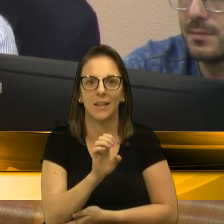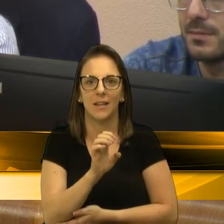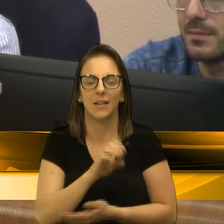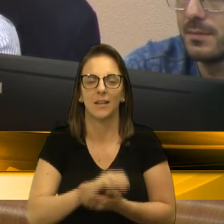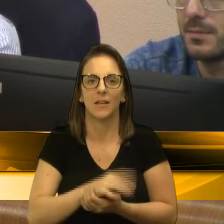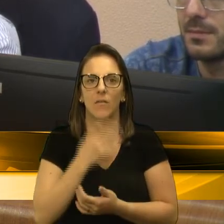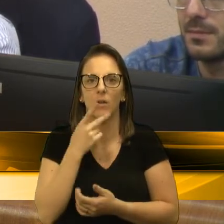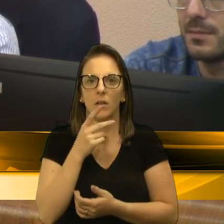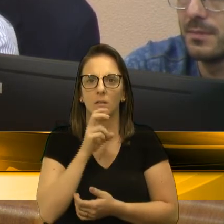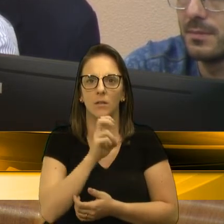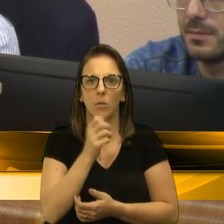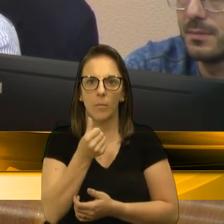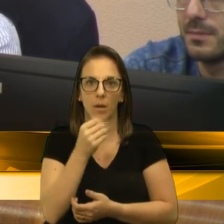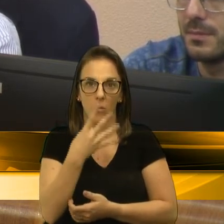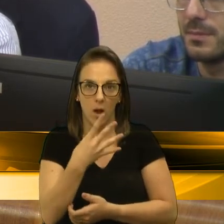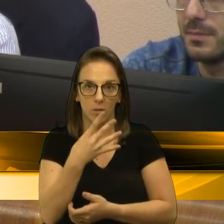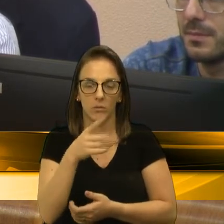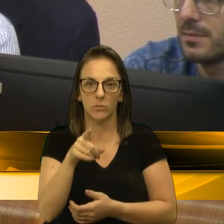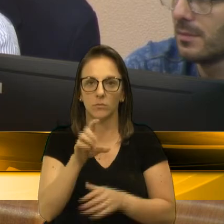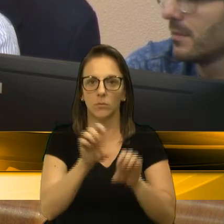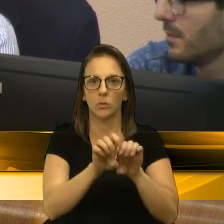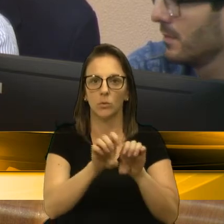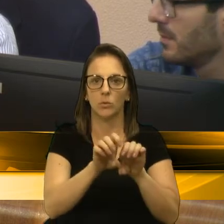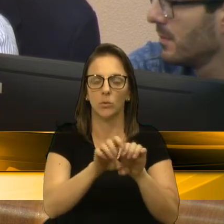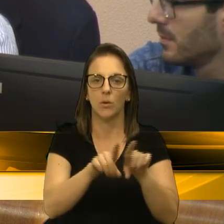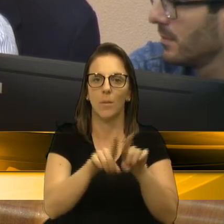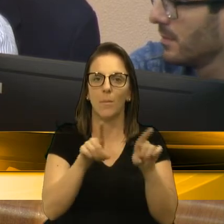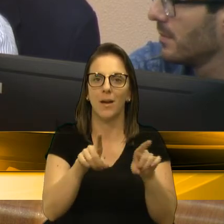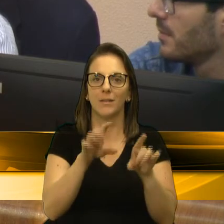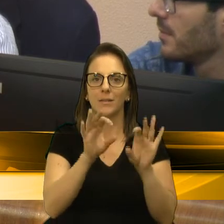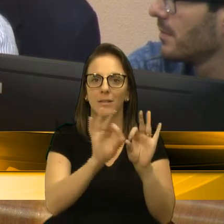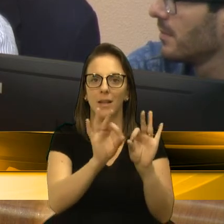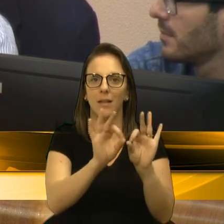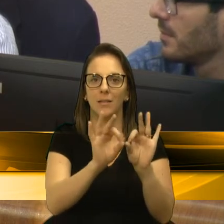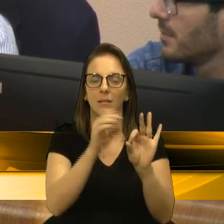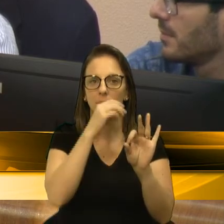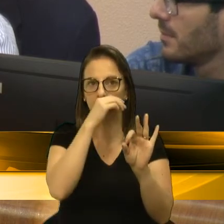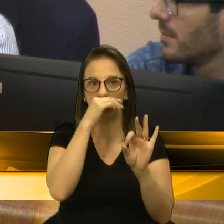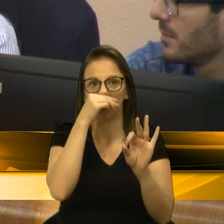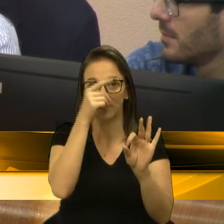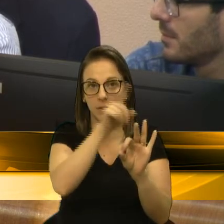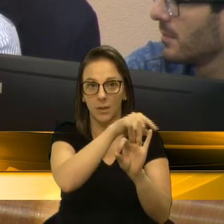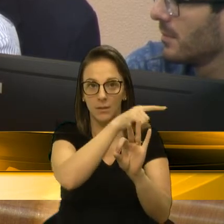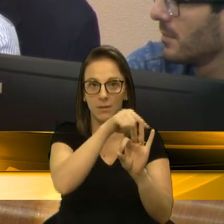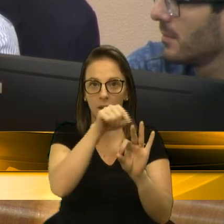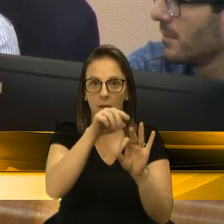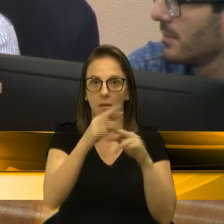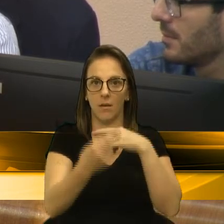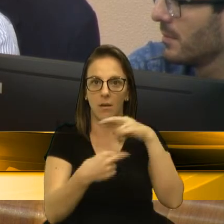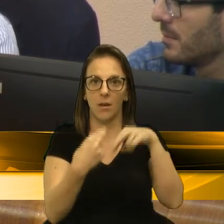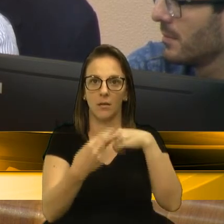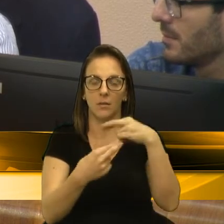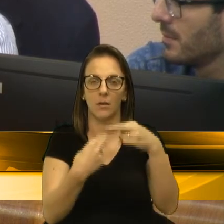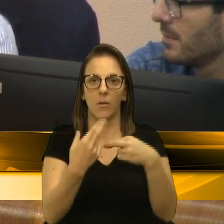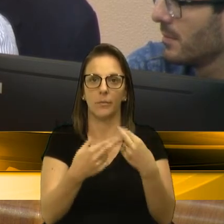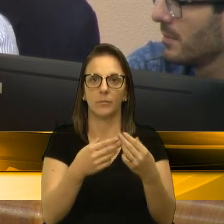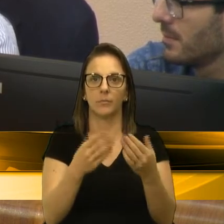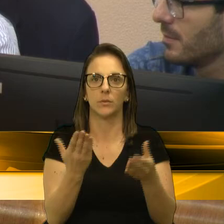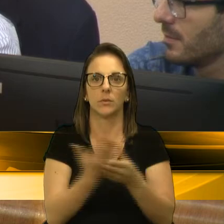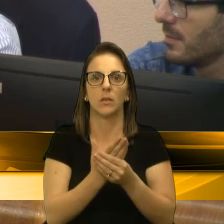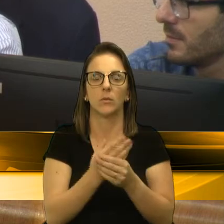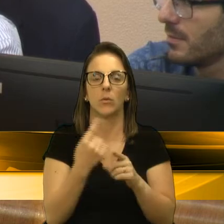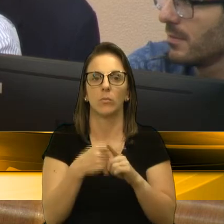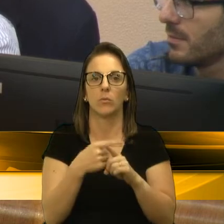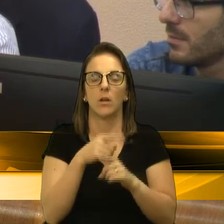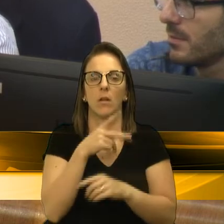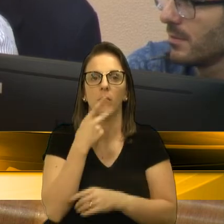artigo 564, embora estruturais, sua essência não implica necessariamente a nulidade da relação processual, e por isso disse